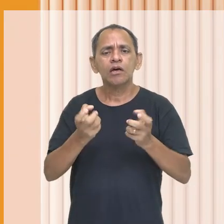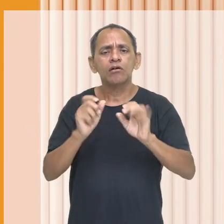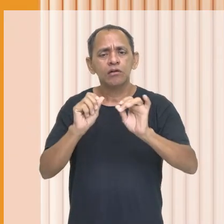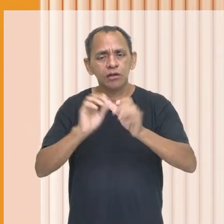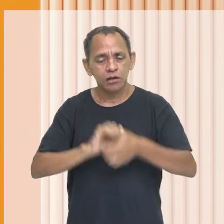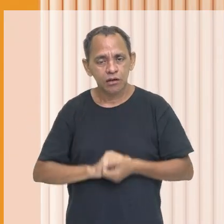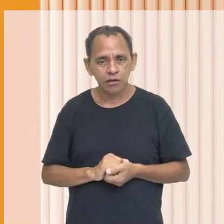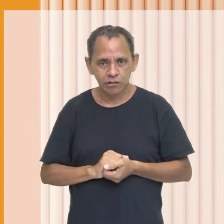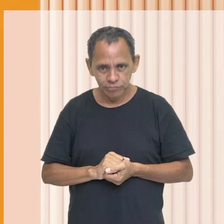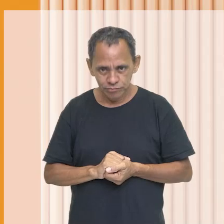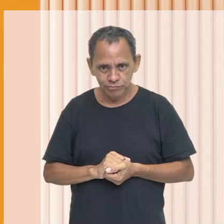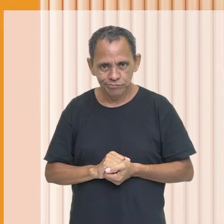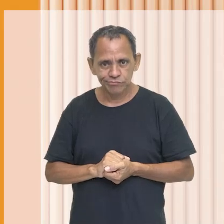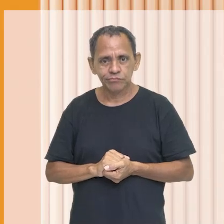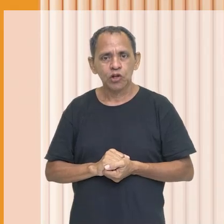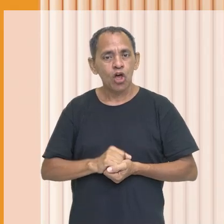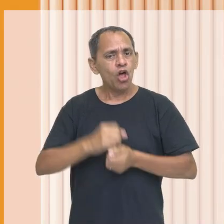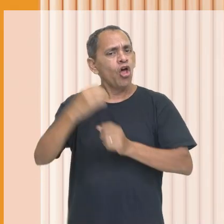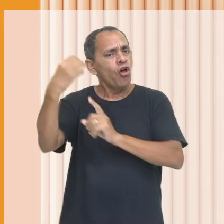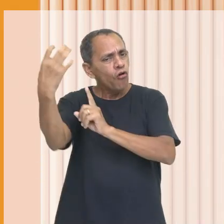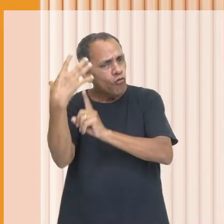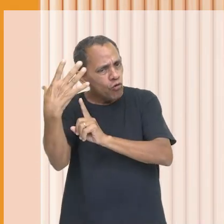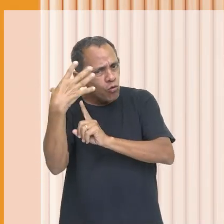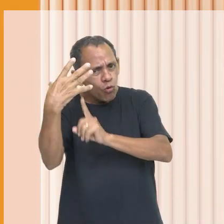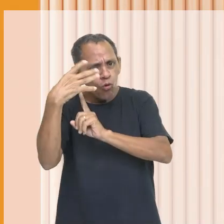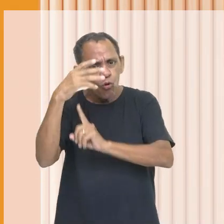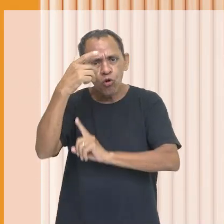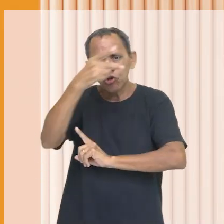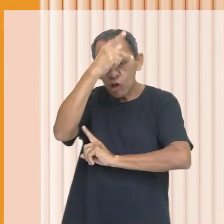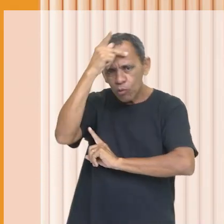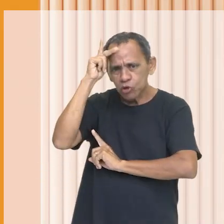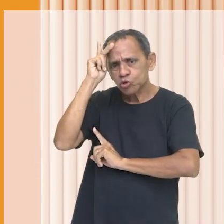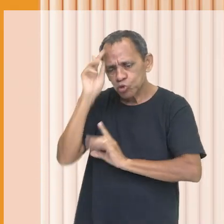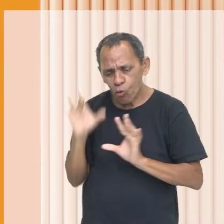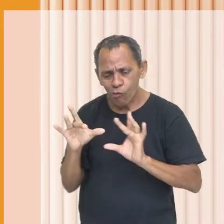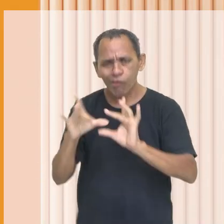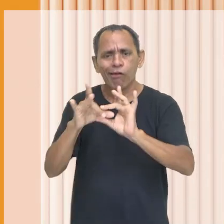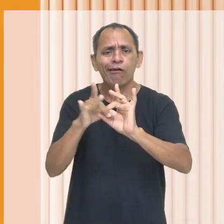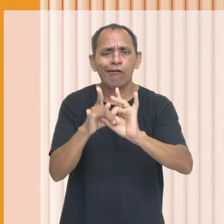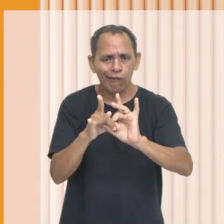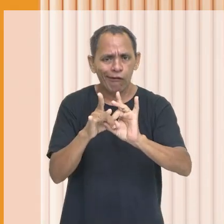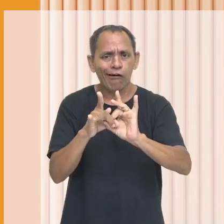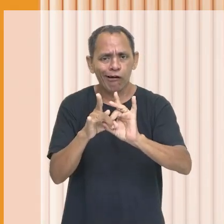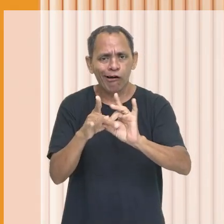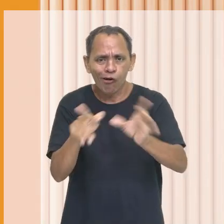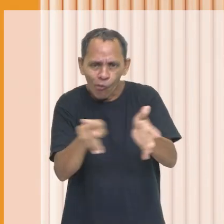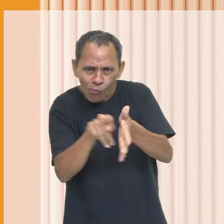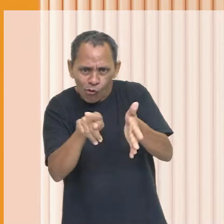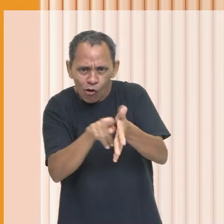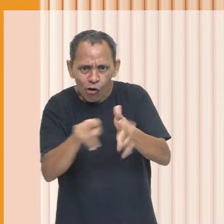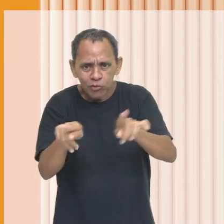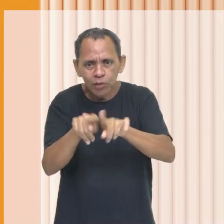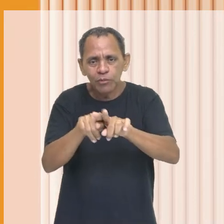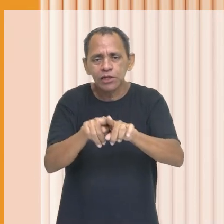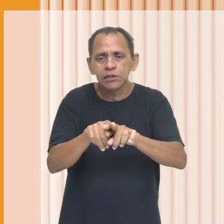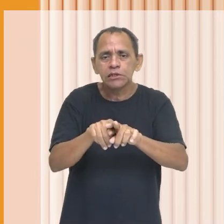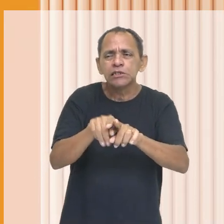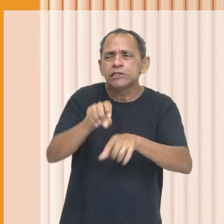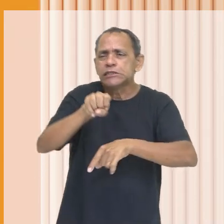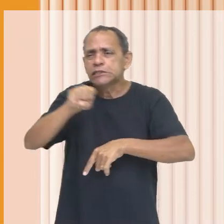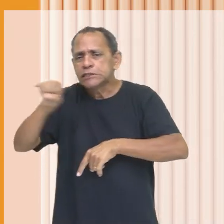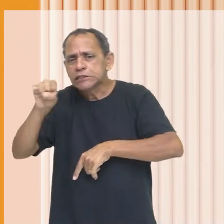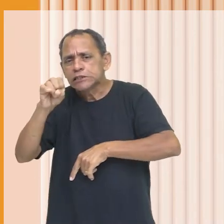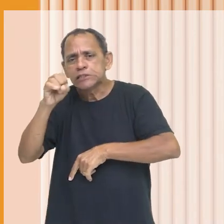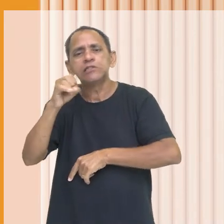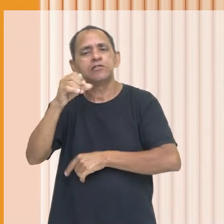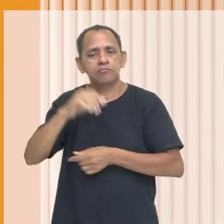triplex na cabeça das pessoas, fazendo com que elas se sintam emocionalmente ligadas com ele, como se elas conhecessem ele pessoalmente, como se